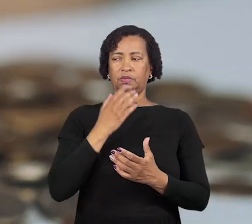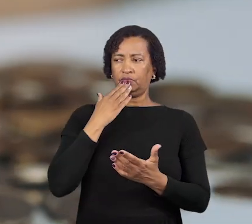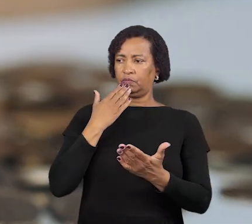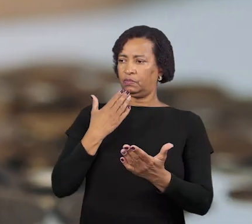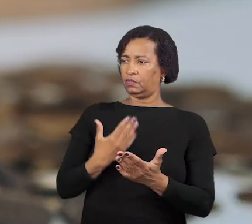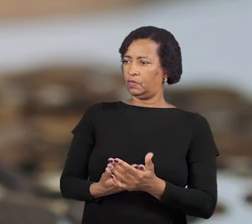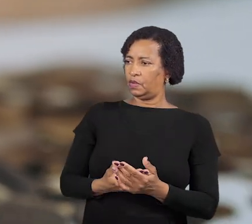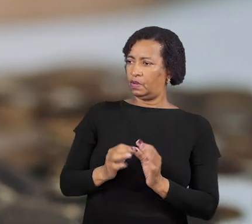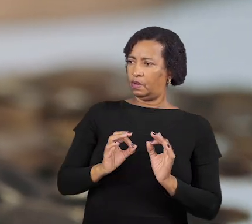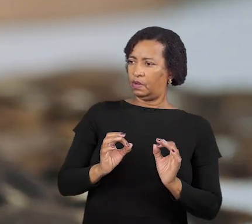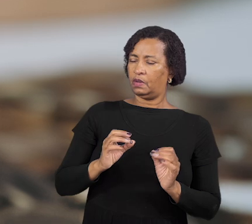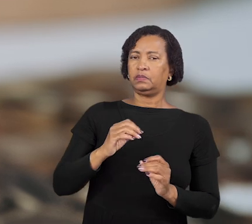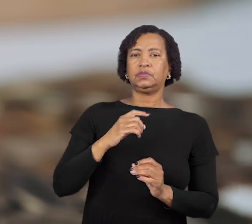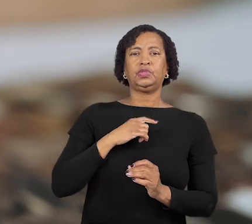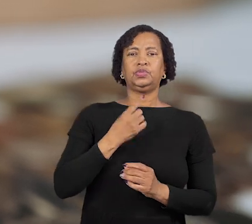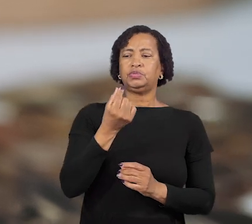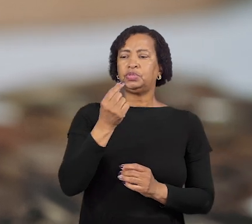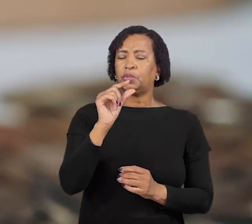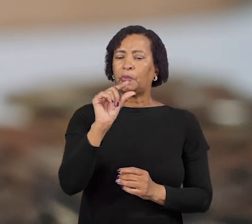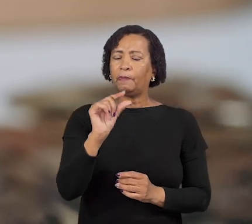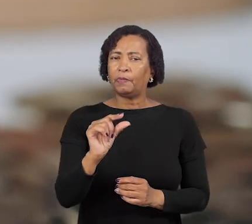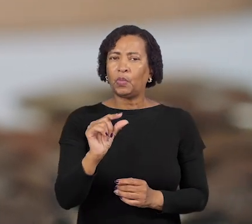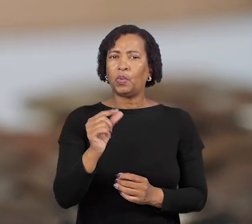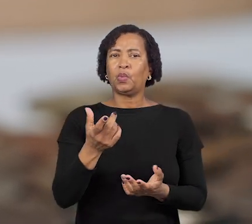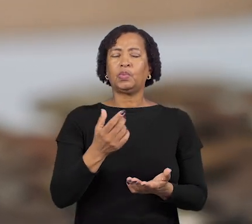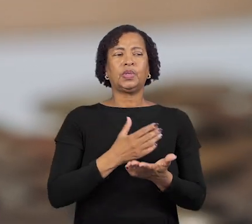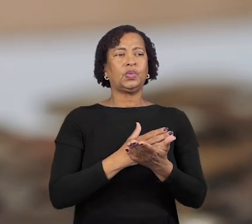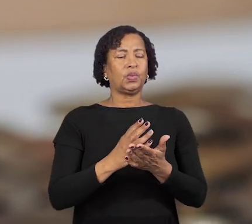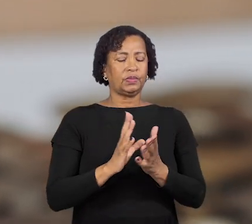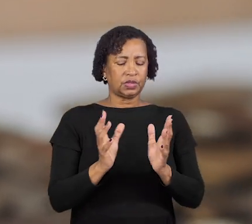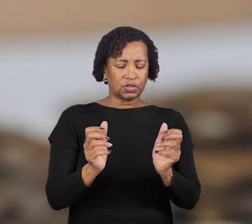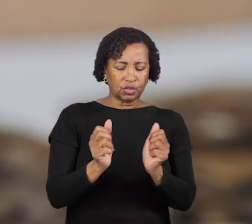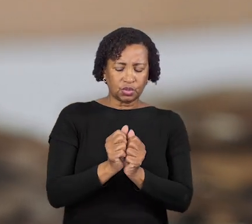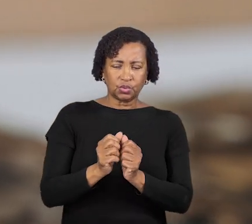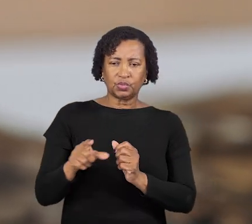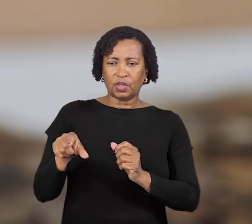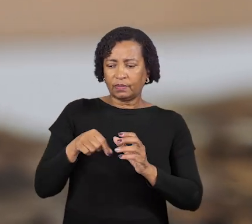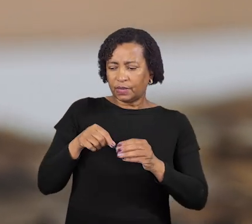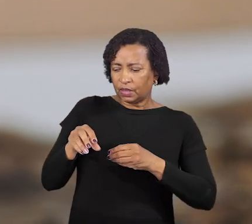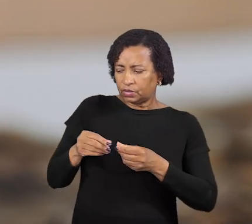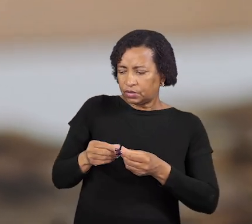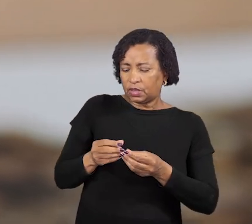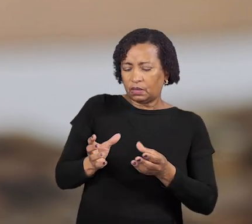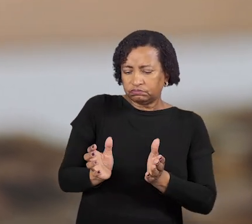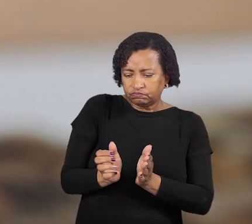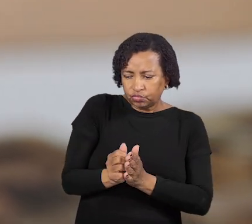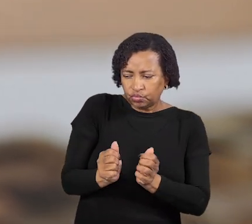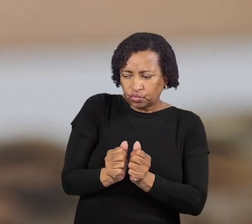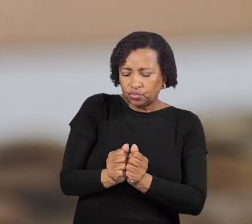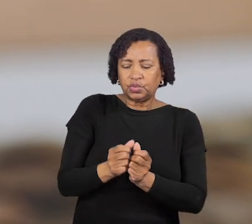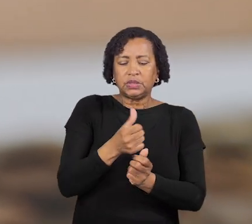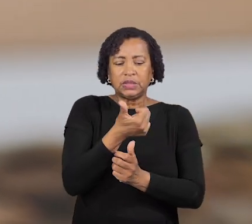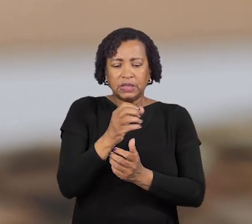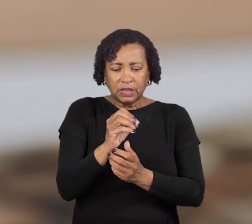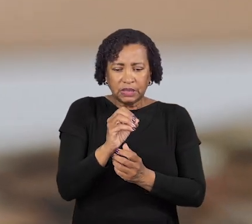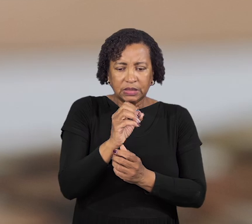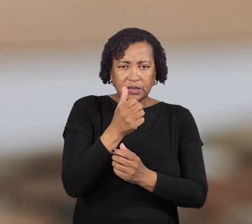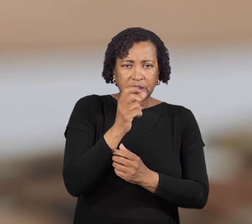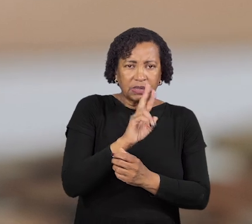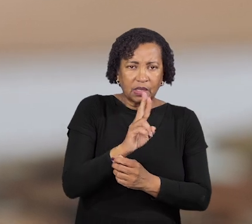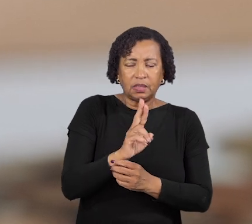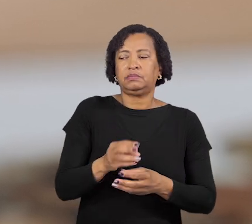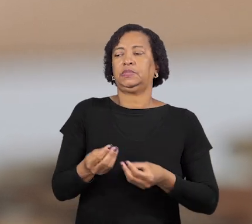não acreditei. Eu tinha tão pouco dinheiro comigo. Comecei a juntar o que tinha até que deu R$10 e entreguei para